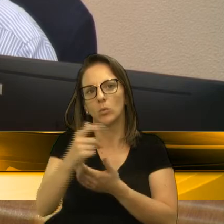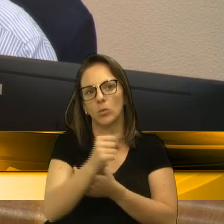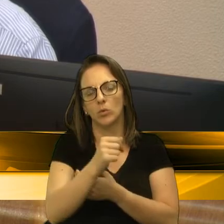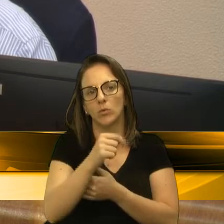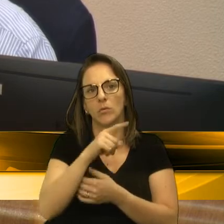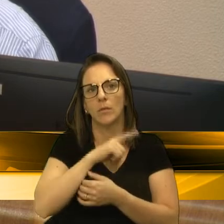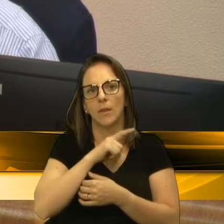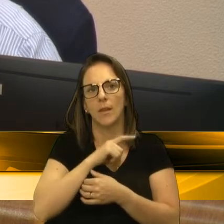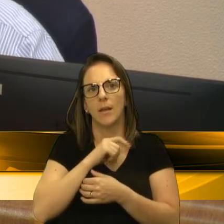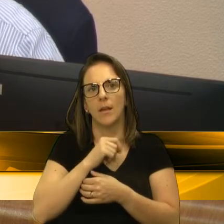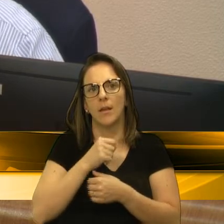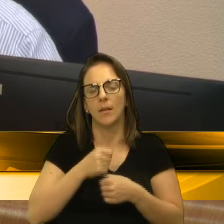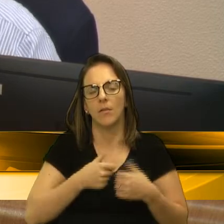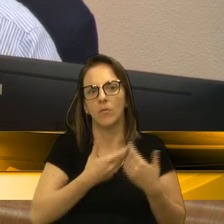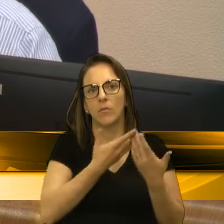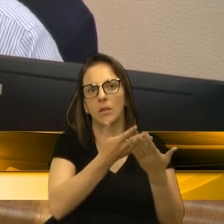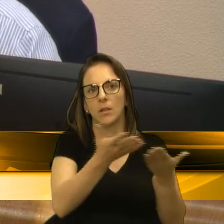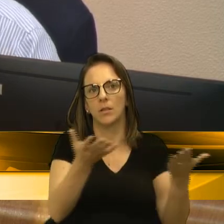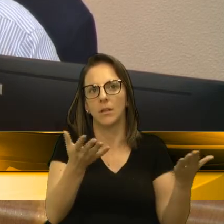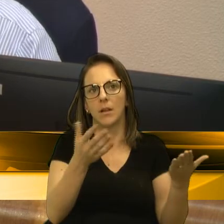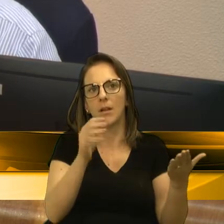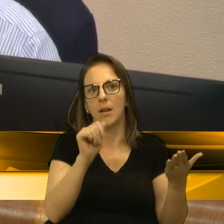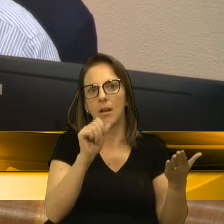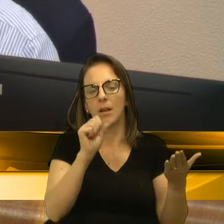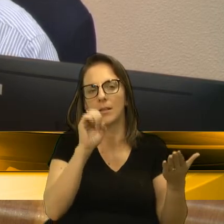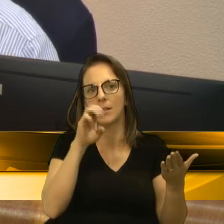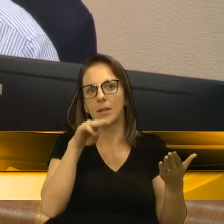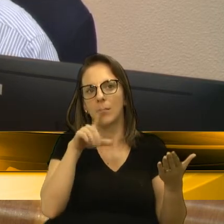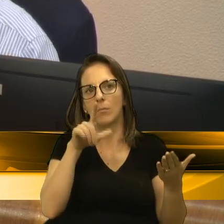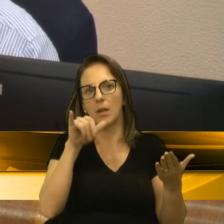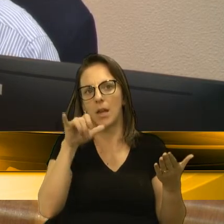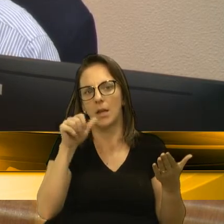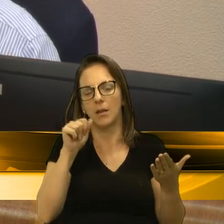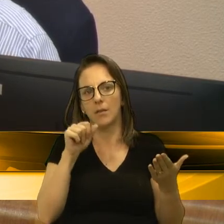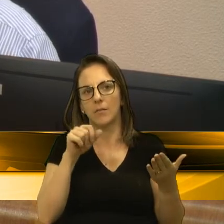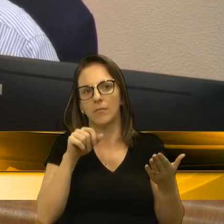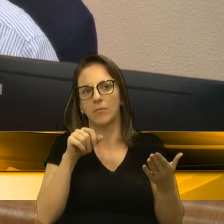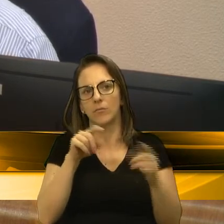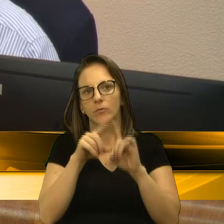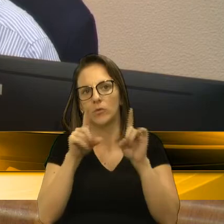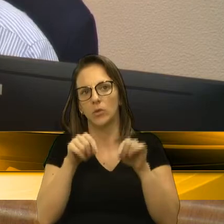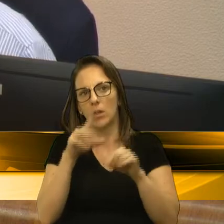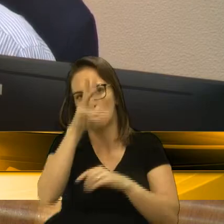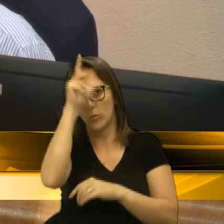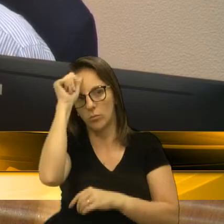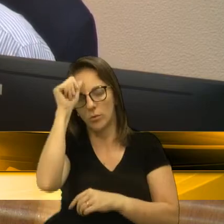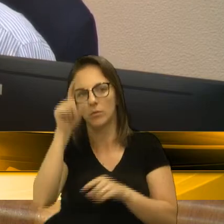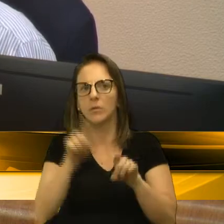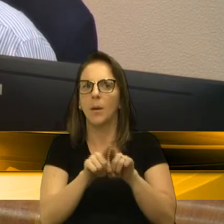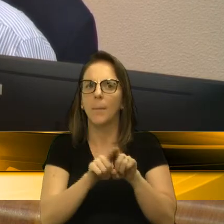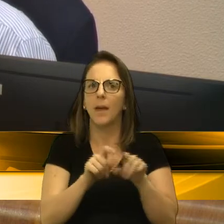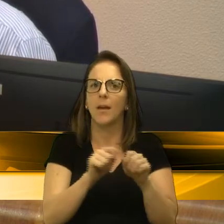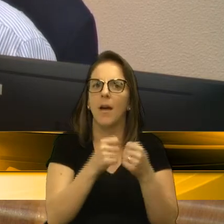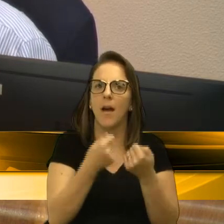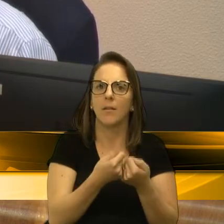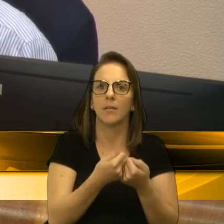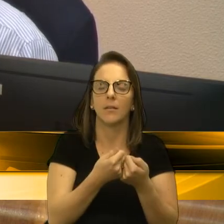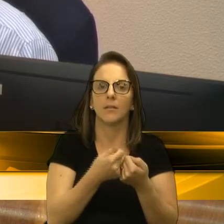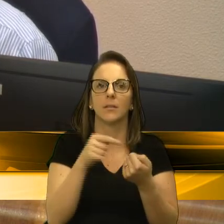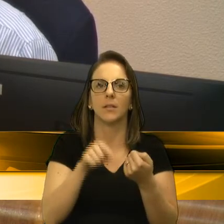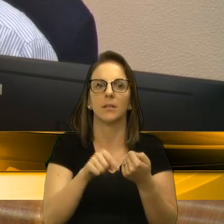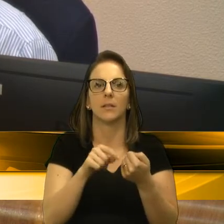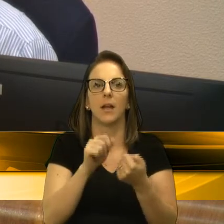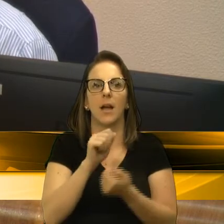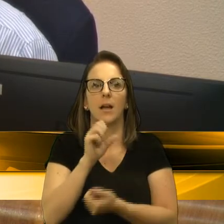Assembleia dos Servidores do antigo Postão 24 Horas, também junta a ata de presença de servidores na Assembleia. A defesa observa